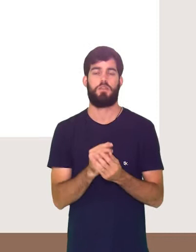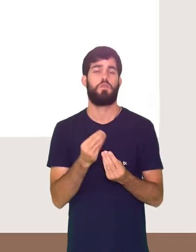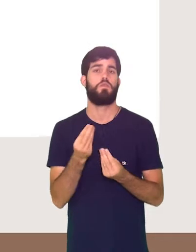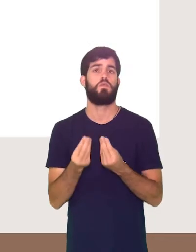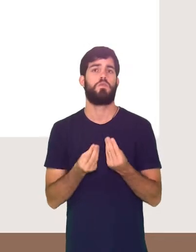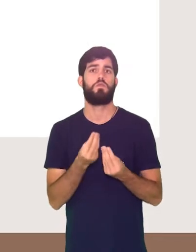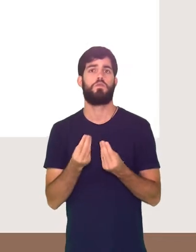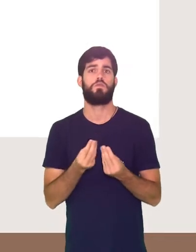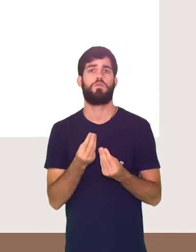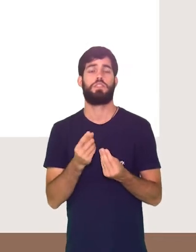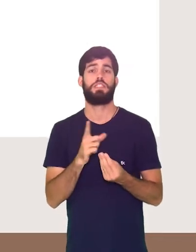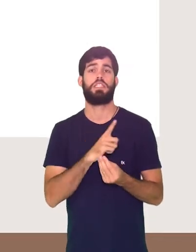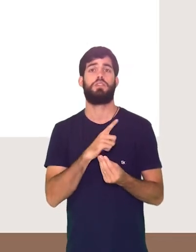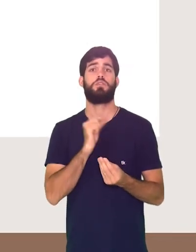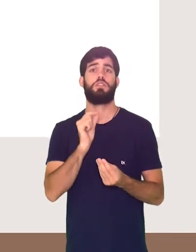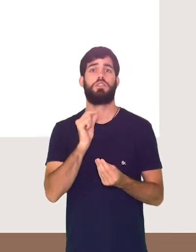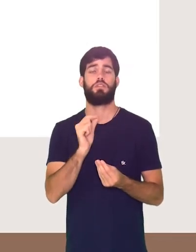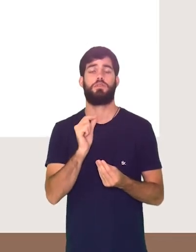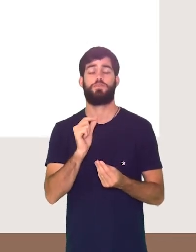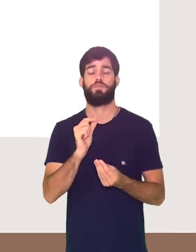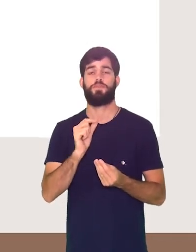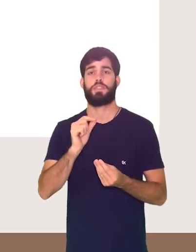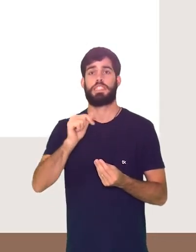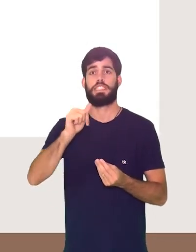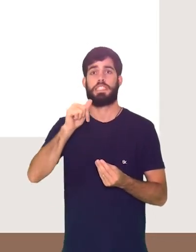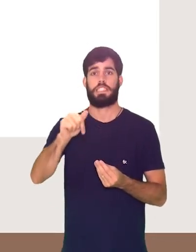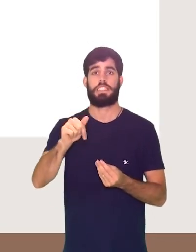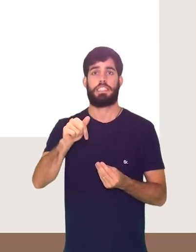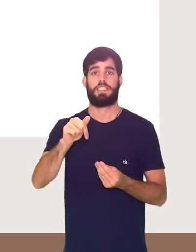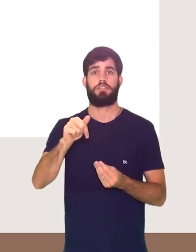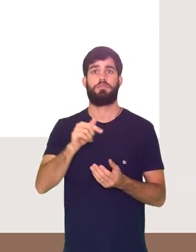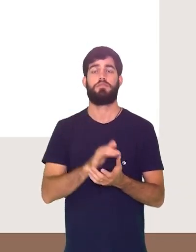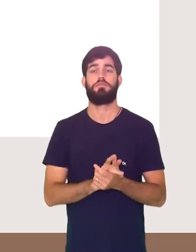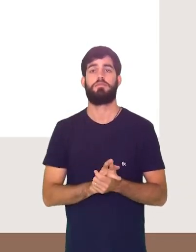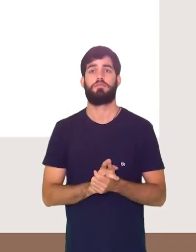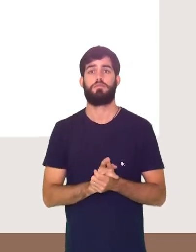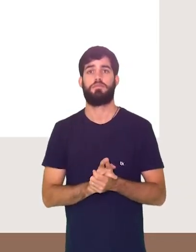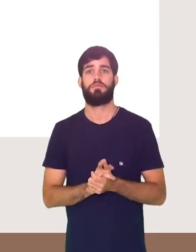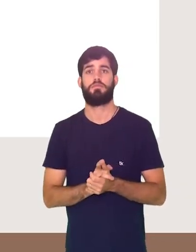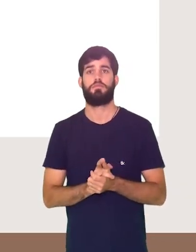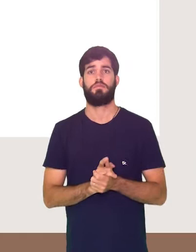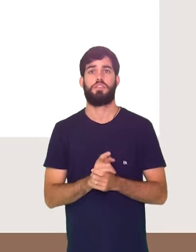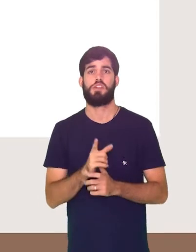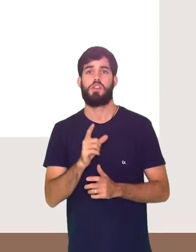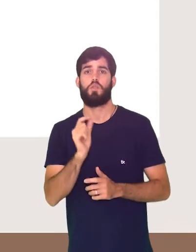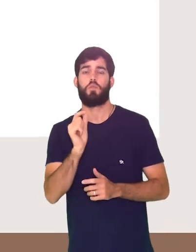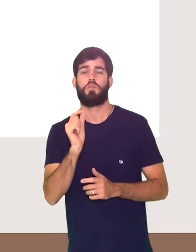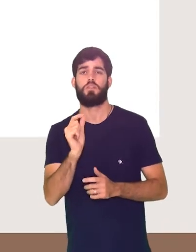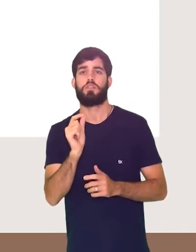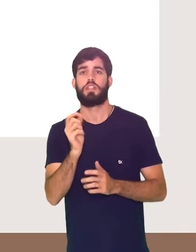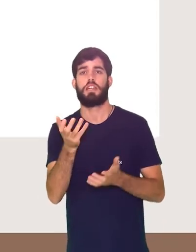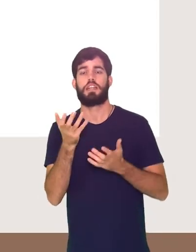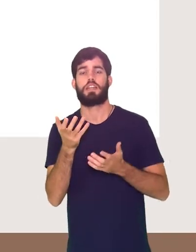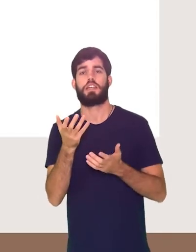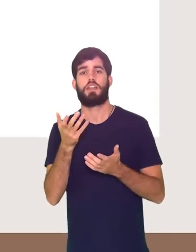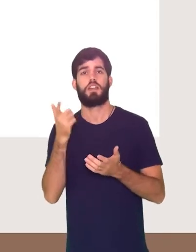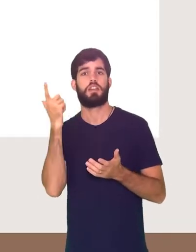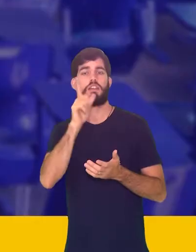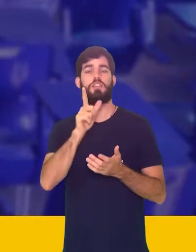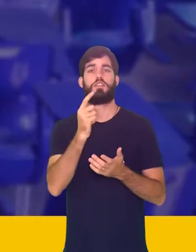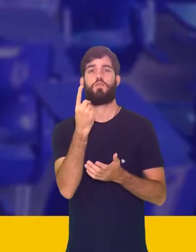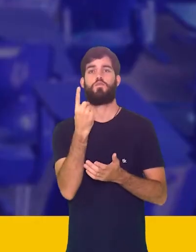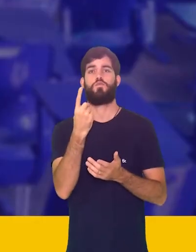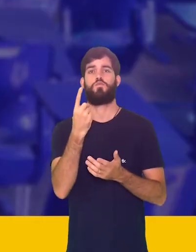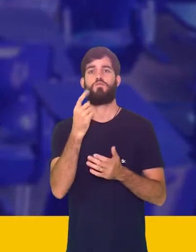possuem 7 elétrons na última camada, a tendência é ganhar um elétron e aí fica com NOx menos